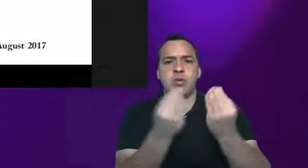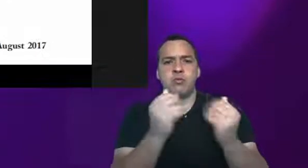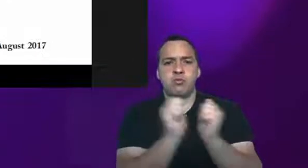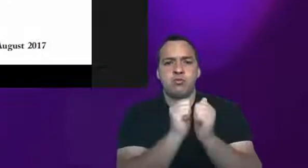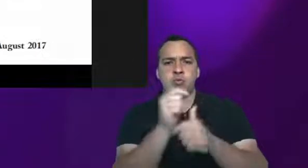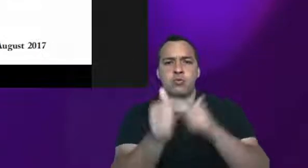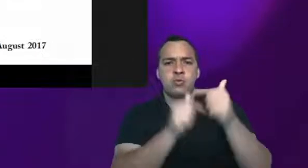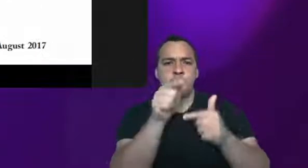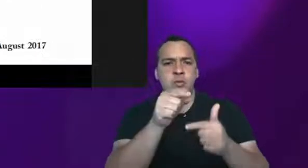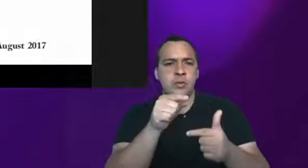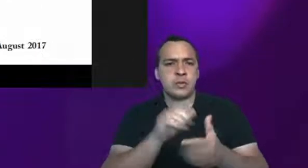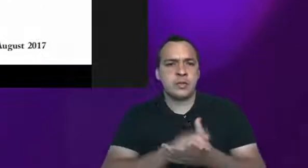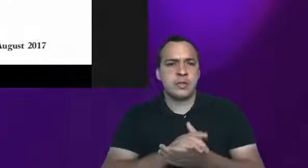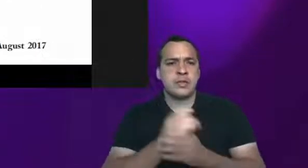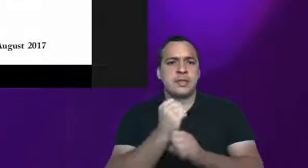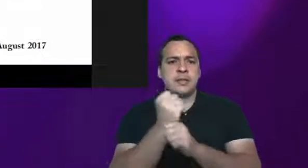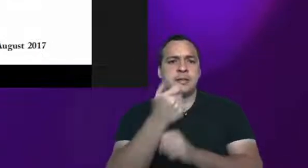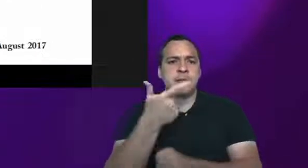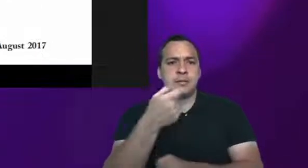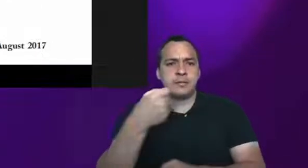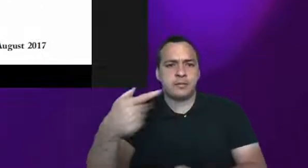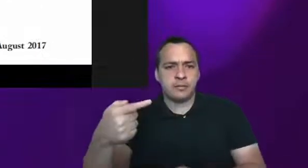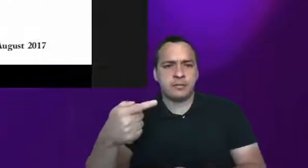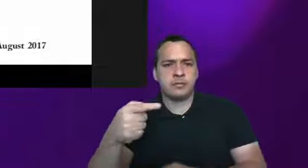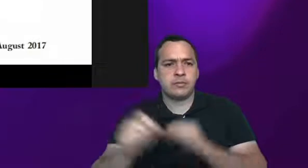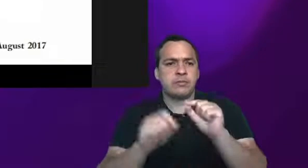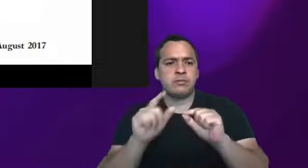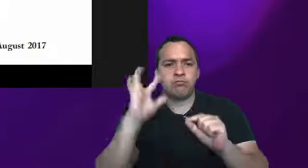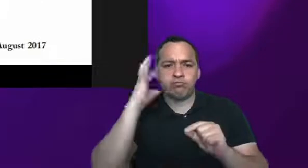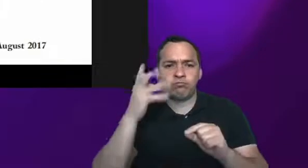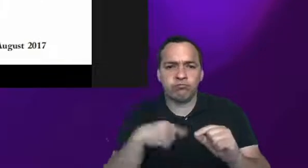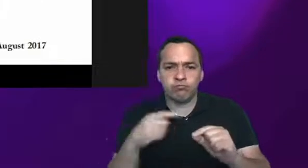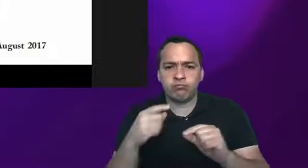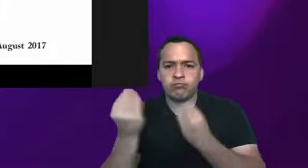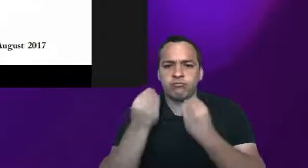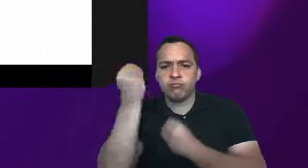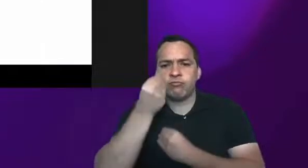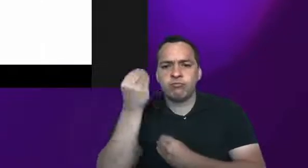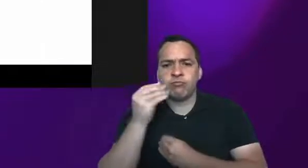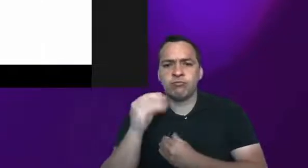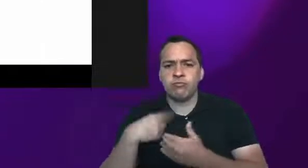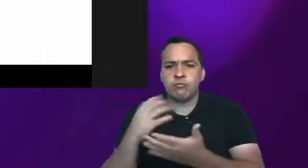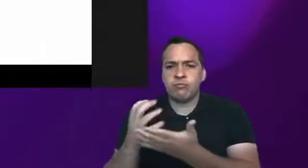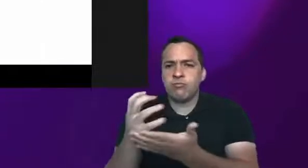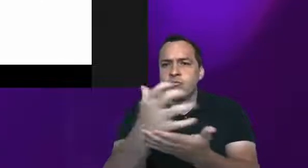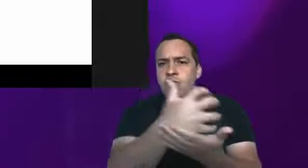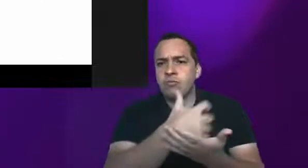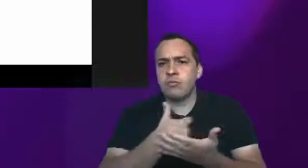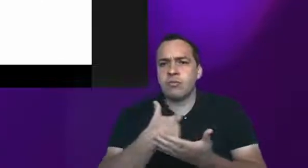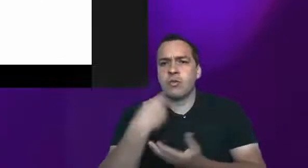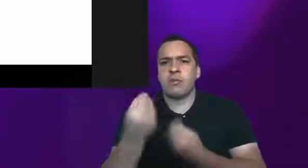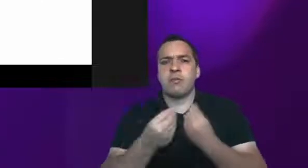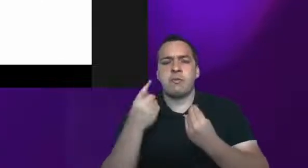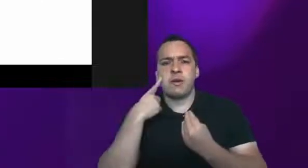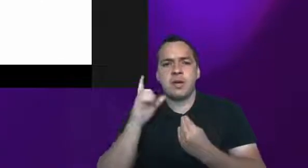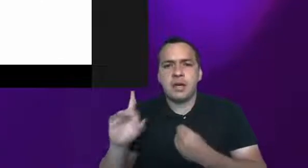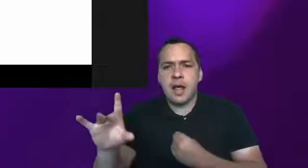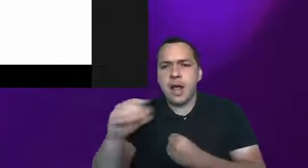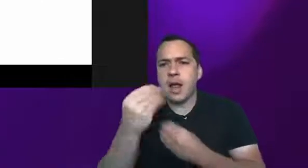nesta altura, em 2017, resolvemos reunir a nossa experiência de transplante por metástases e